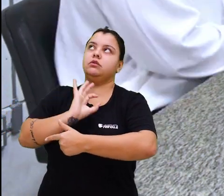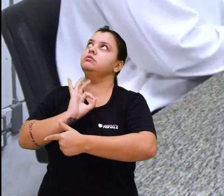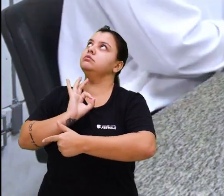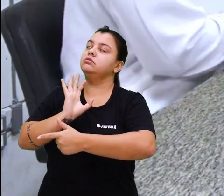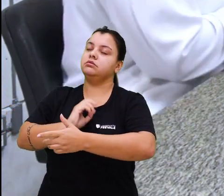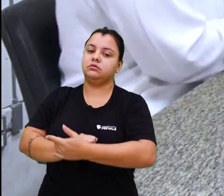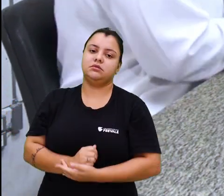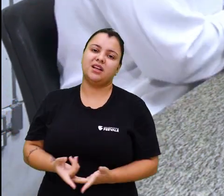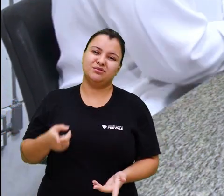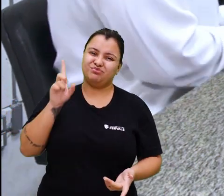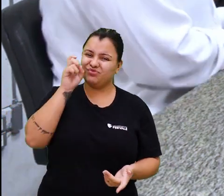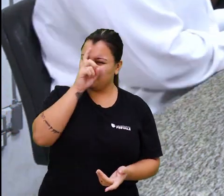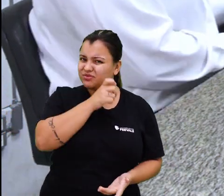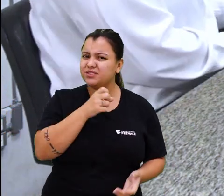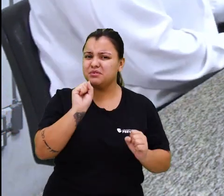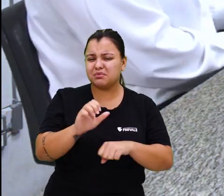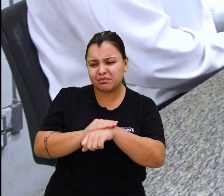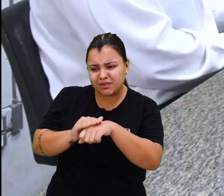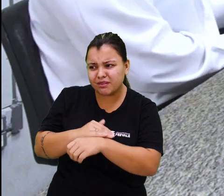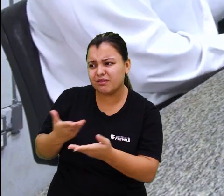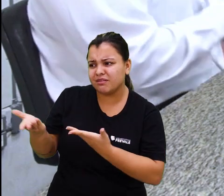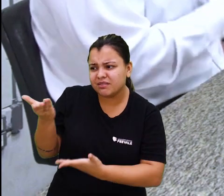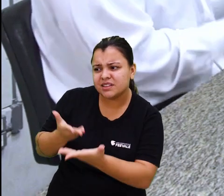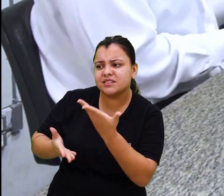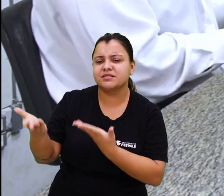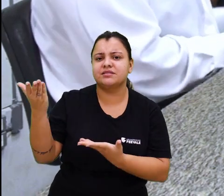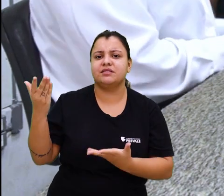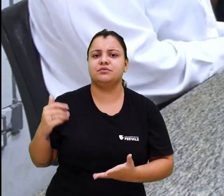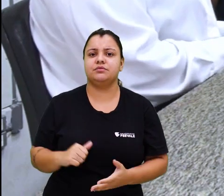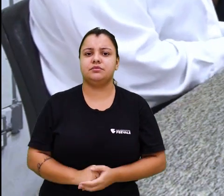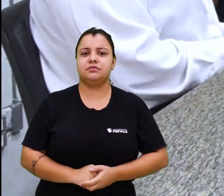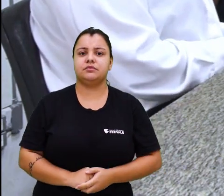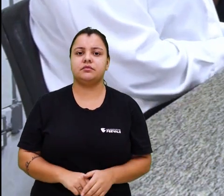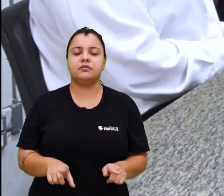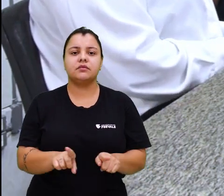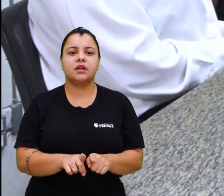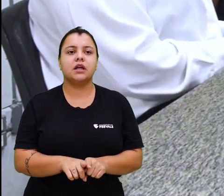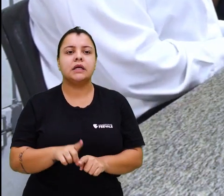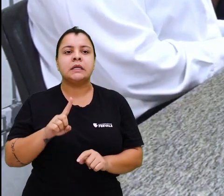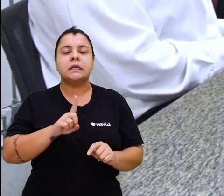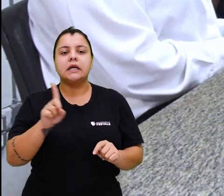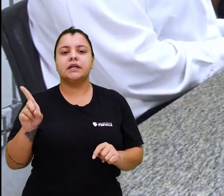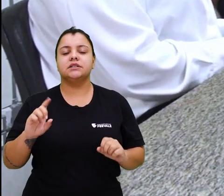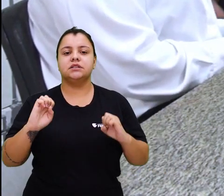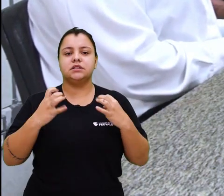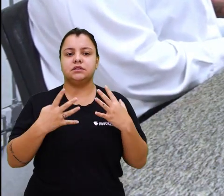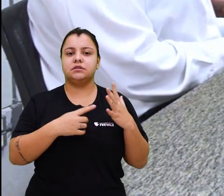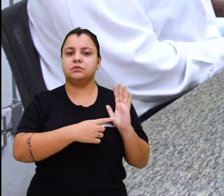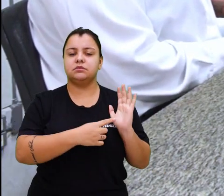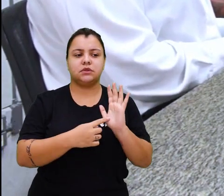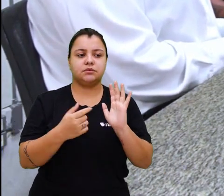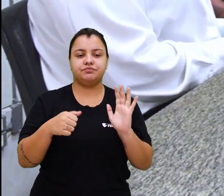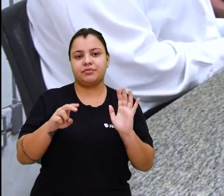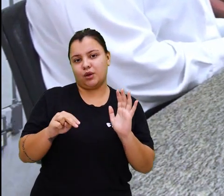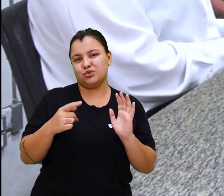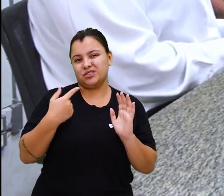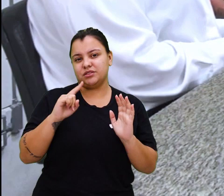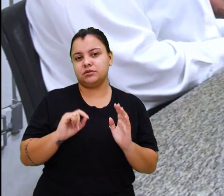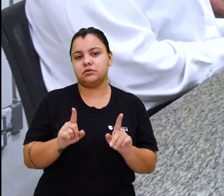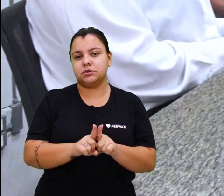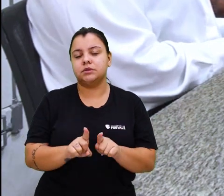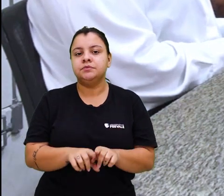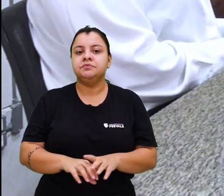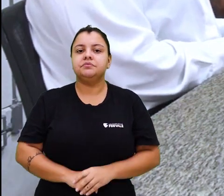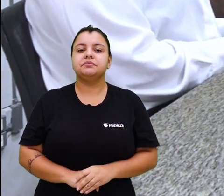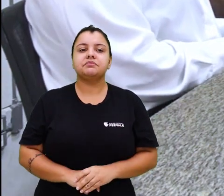conseguir exatamente conversar sobre aquilo que a gente enfim né esse evento me chamou muita atenção assim eu não sei porque eu nunca tinha ido né mas